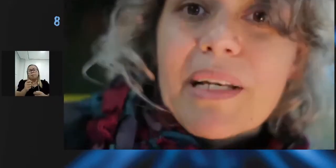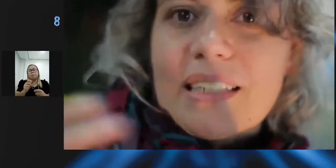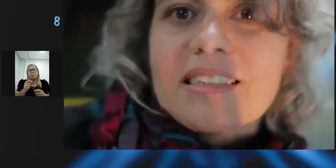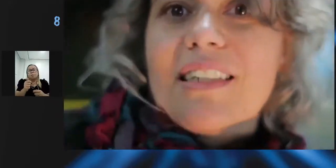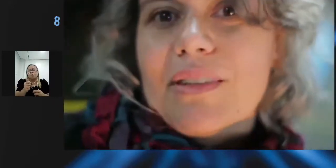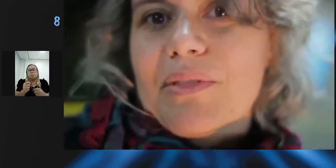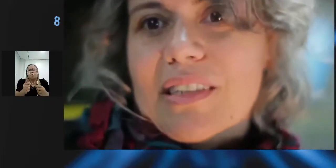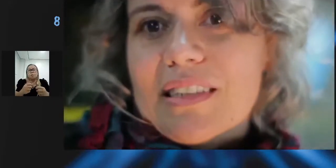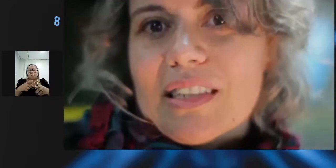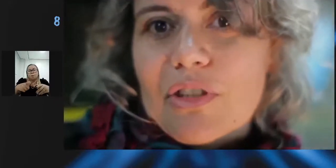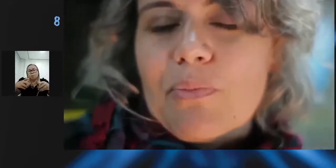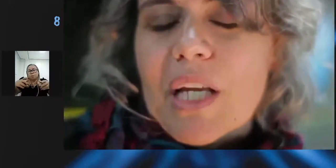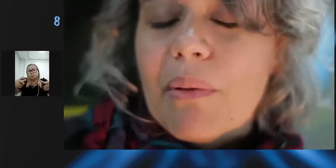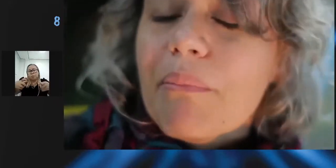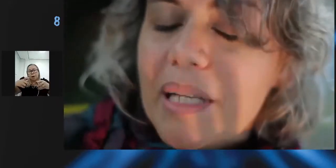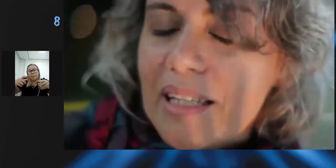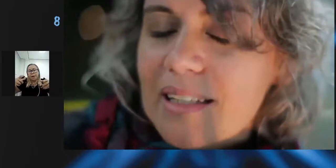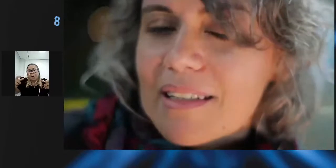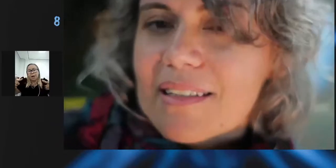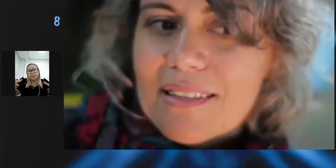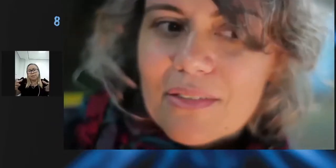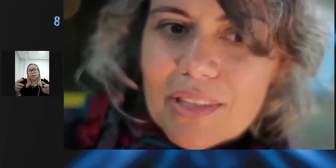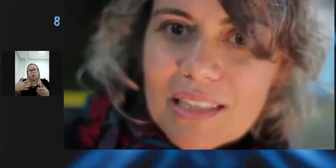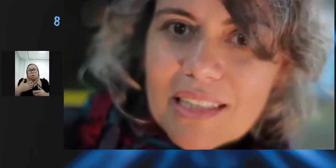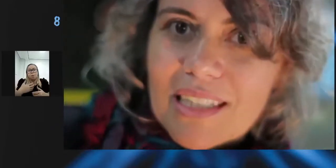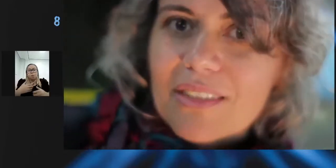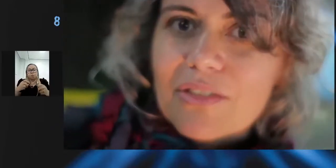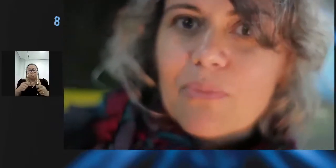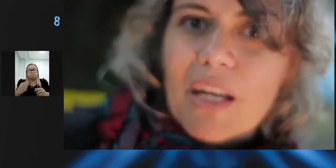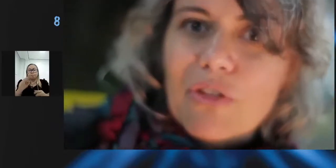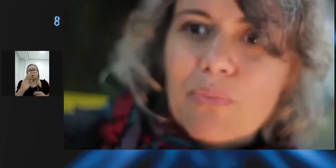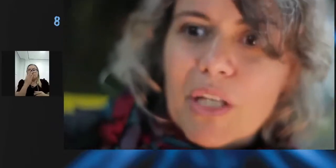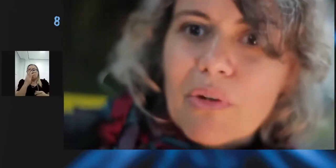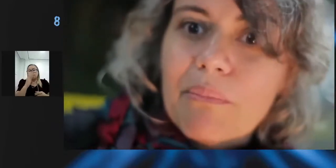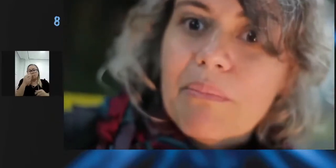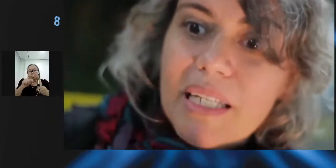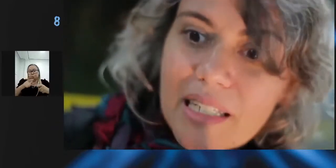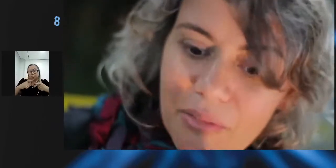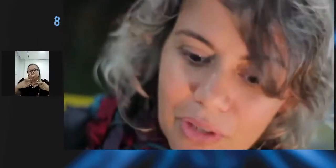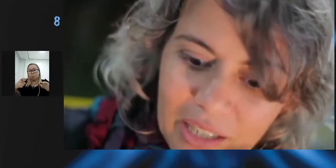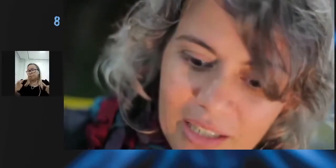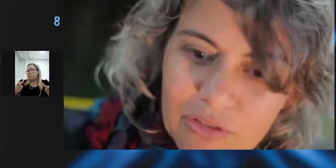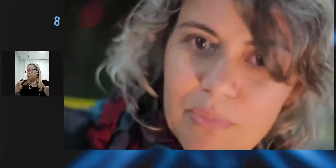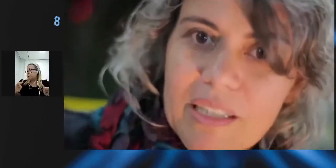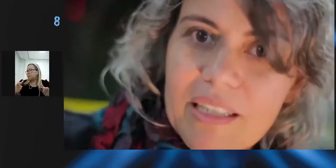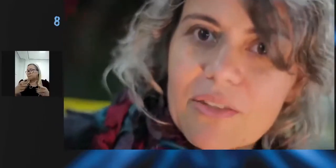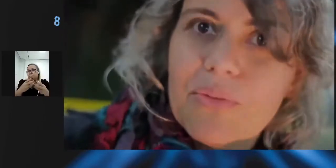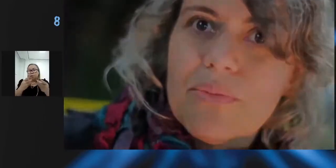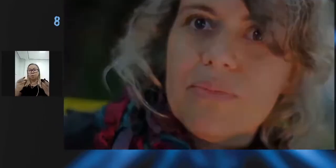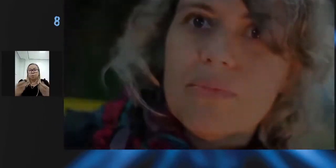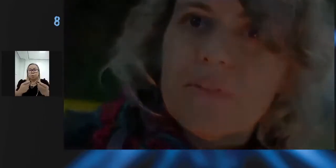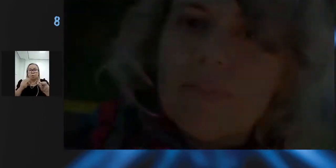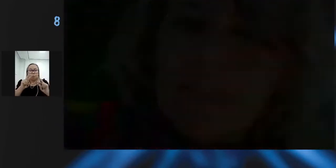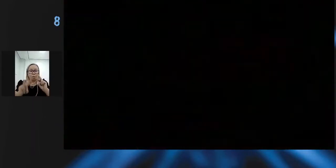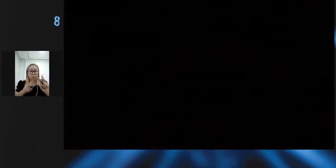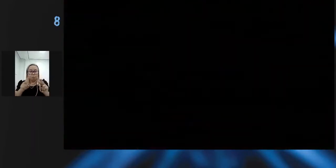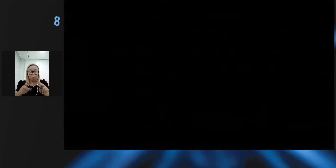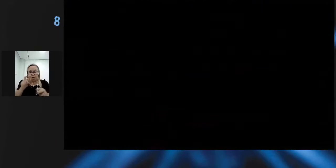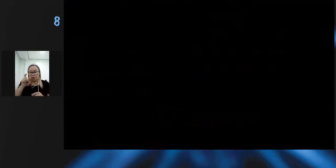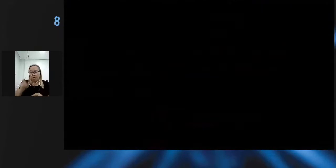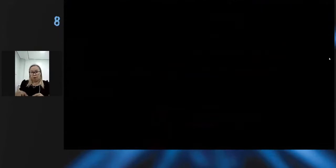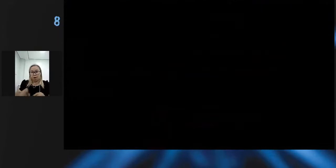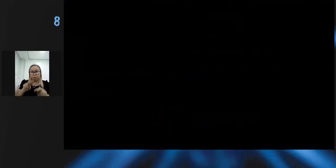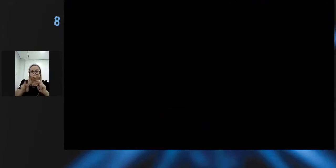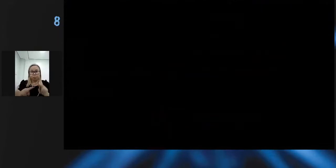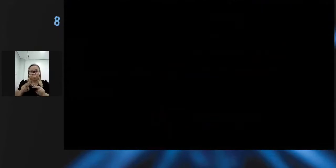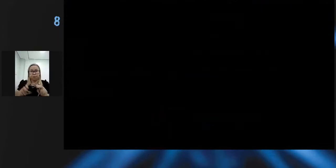de uma ampliação, vamos dizer assim. O espelho amplia o detalhe, o espelho amplia o olhar do espectador.